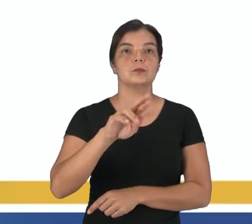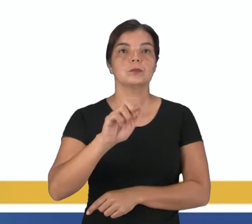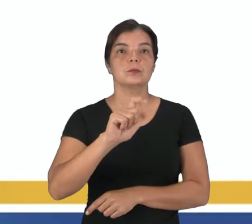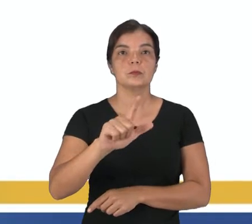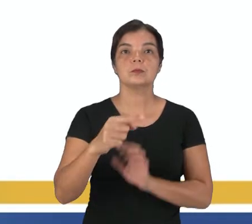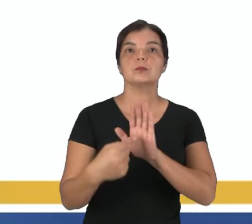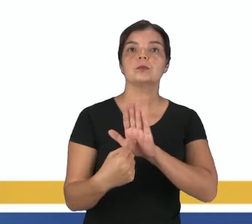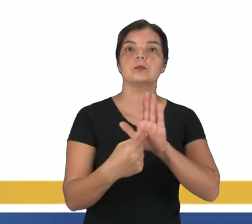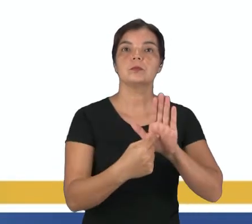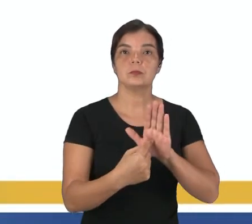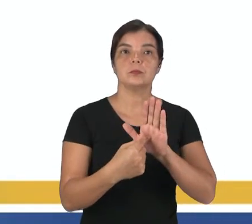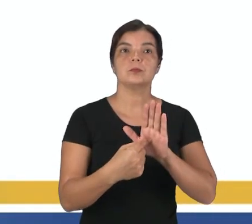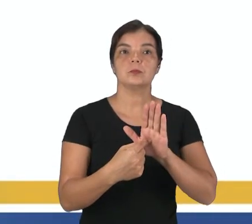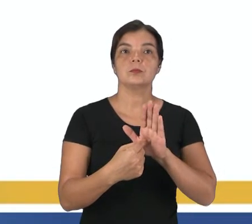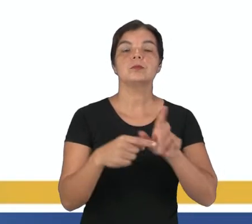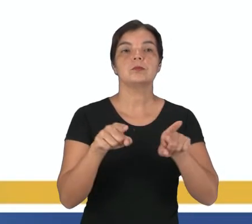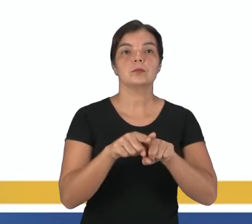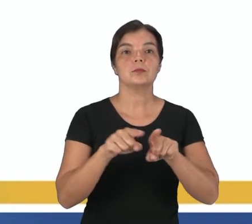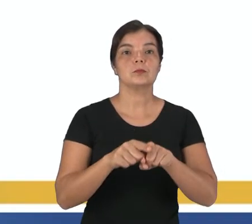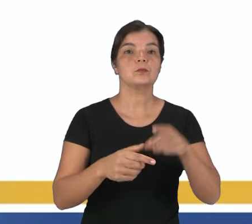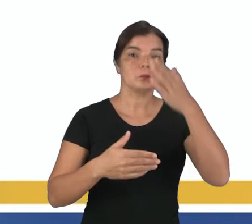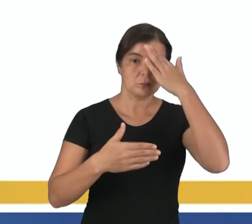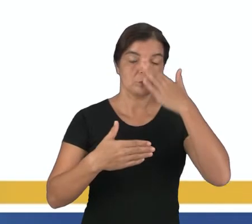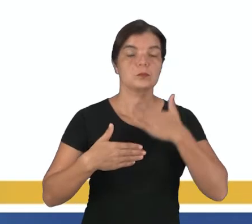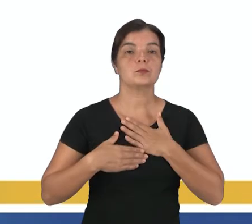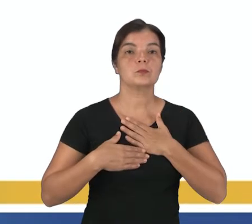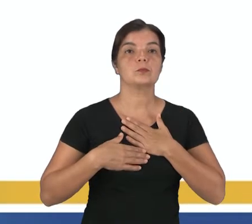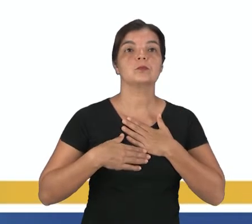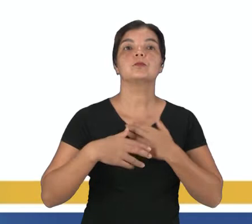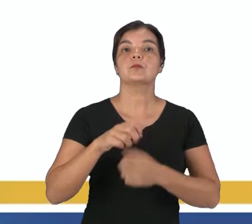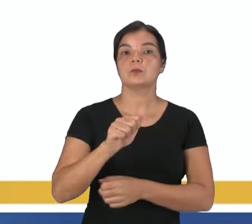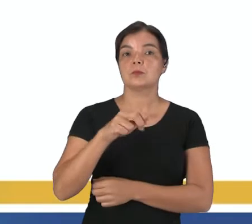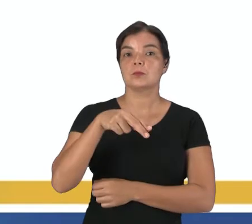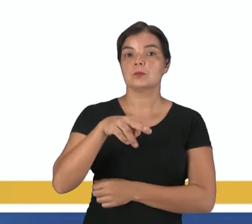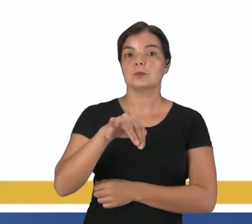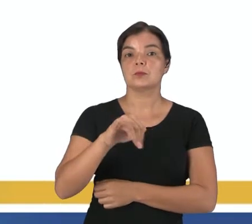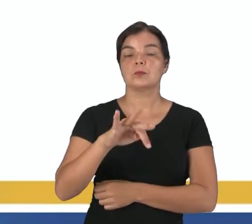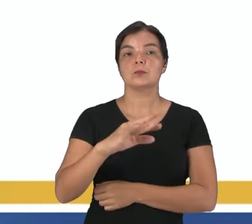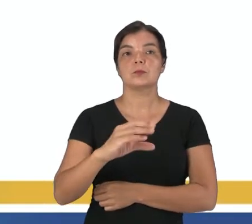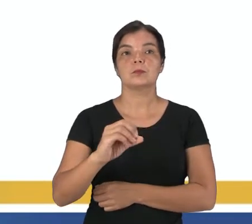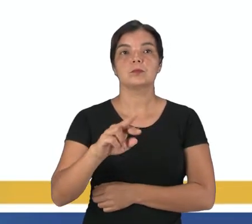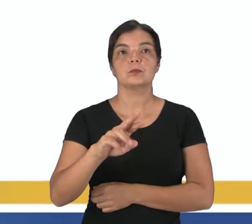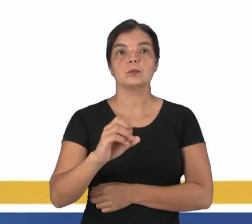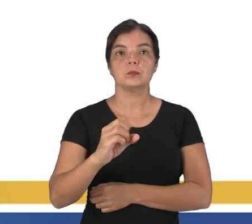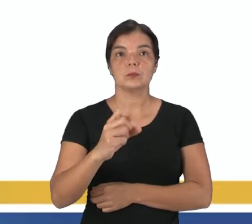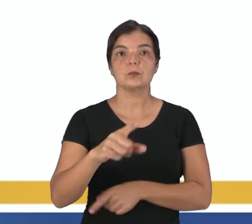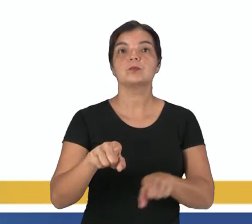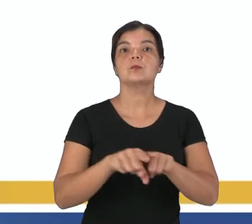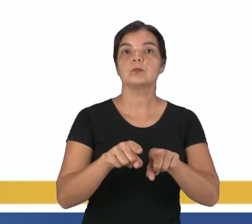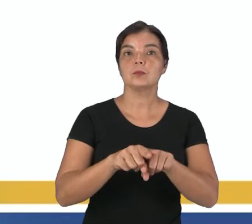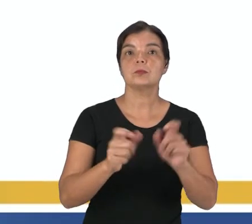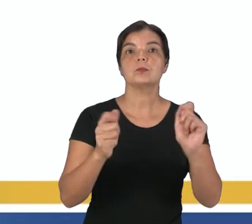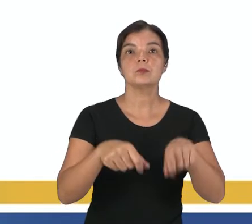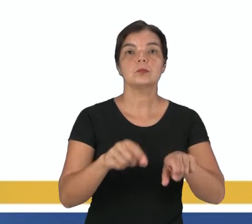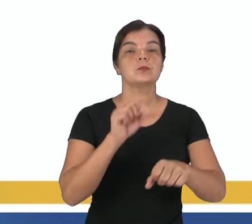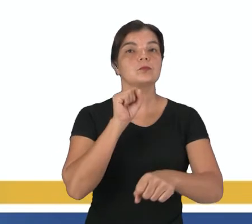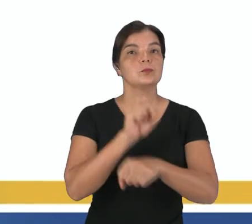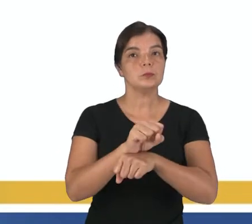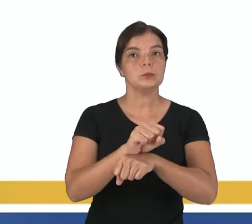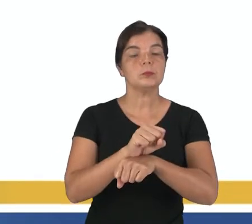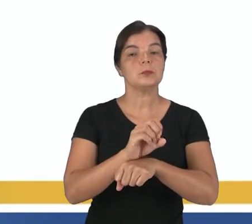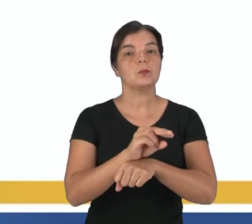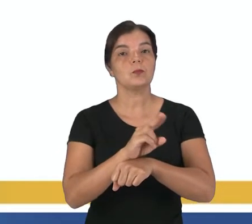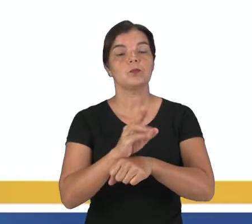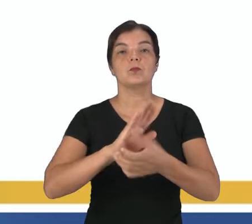que se destaca através da resposta imunológica realizada pela produção dos anticorpos. Esses anticorpos, eles são